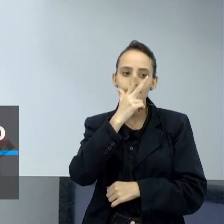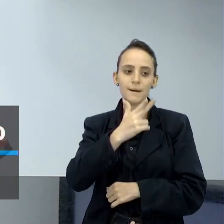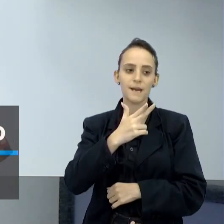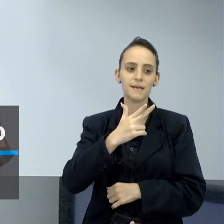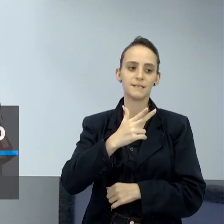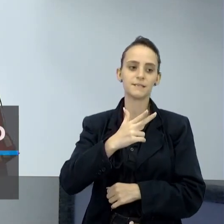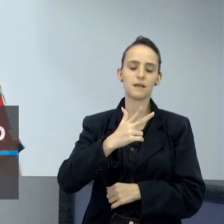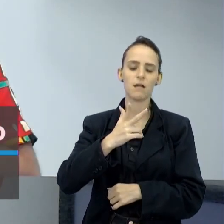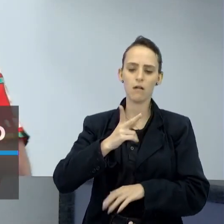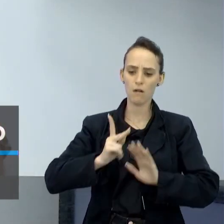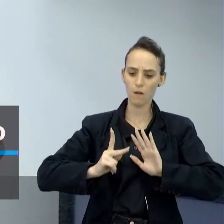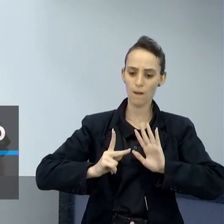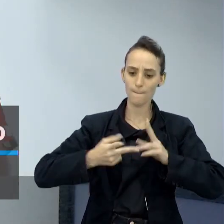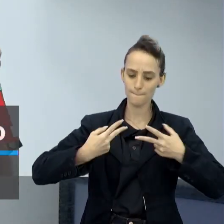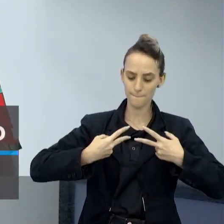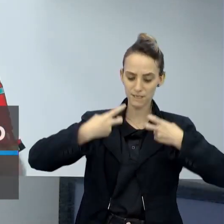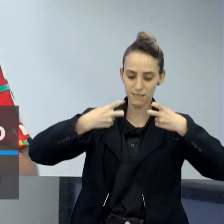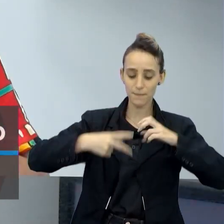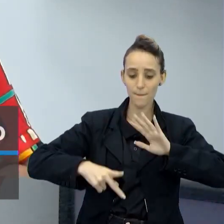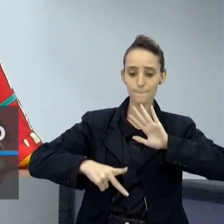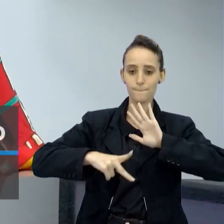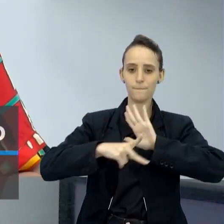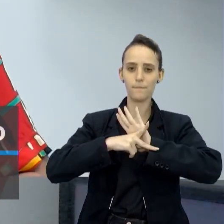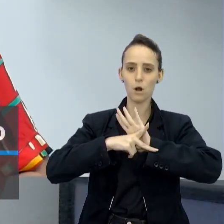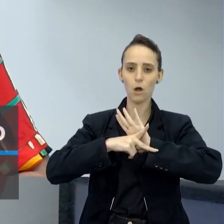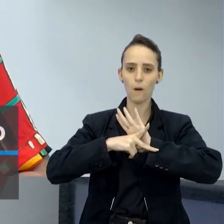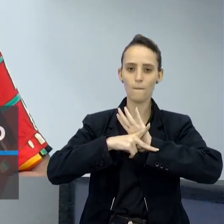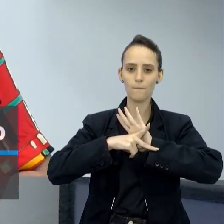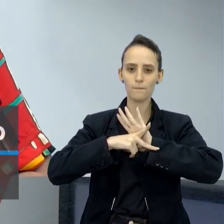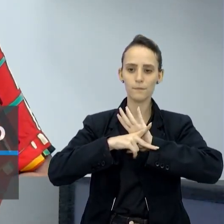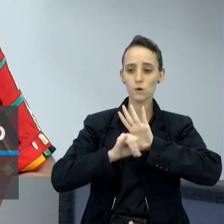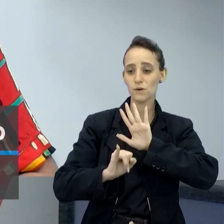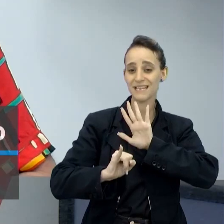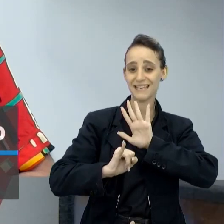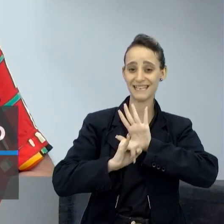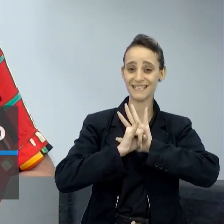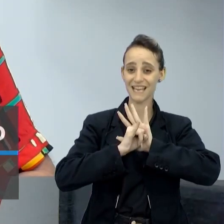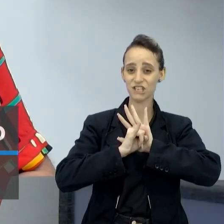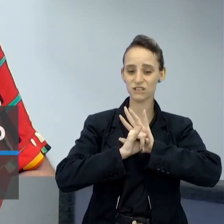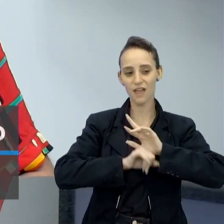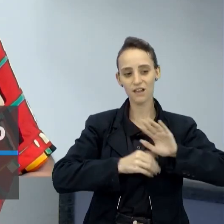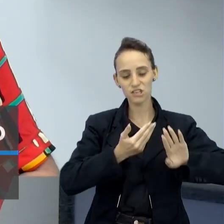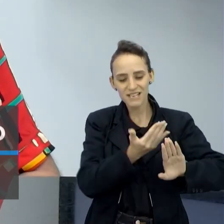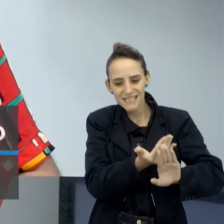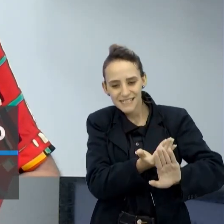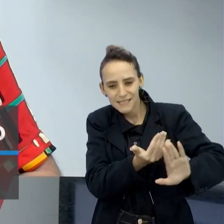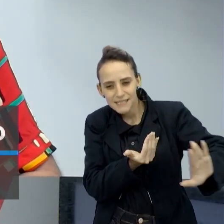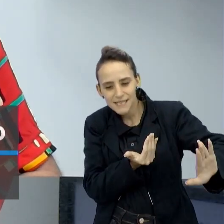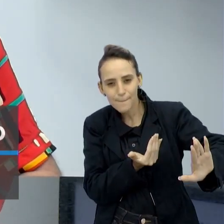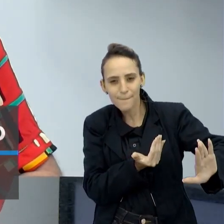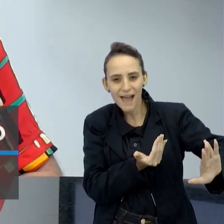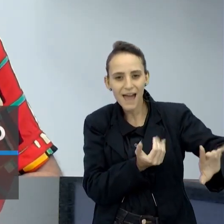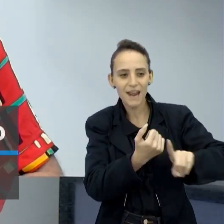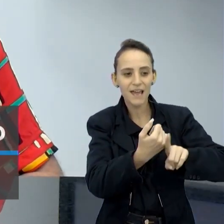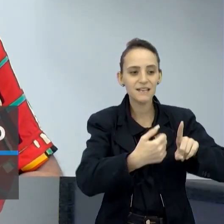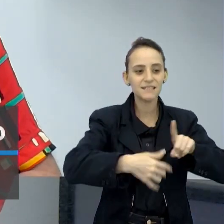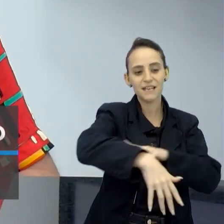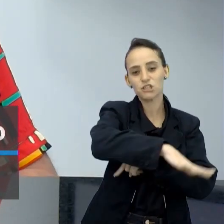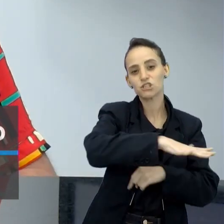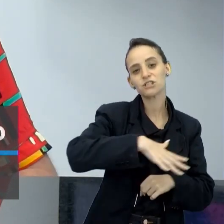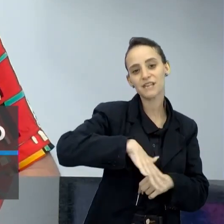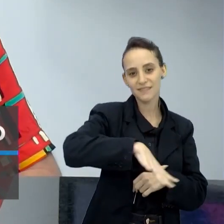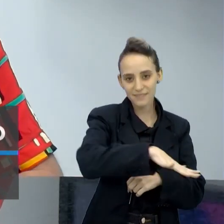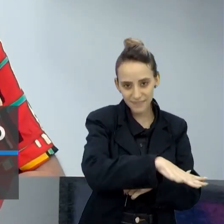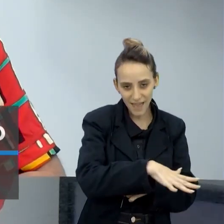heranças, da nossa origem, dos nossos saberes, dentro do nosso coletivo, a gente consegue ampliar o nosso repertório,